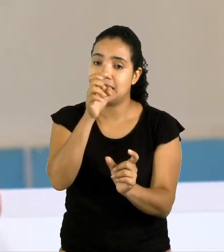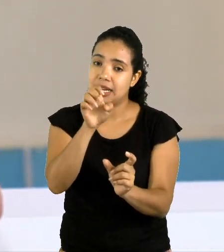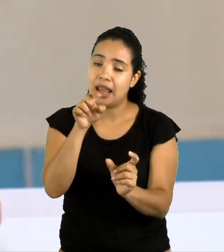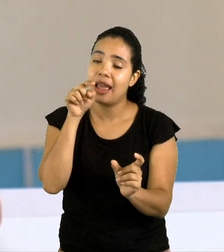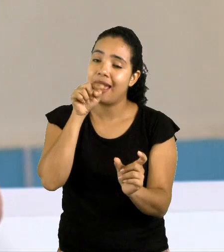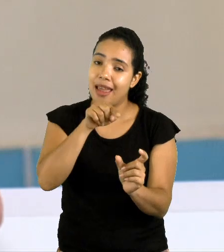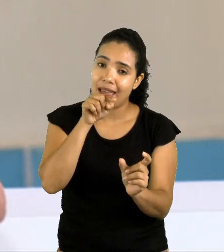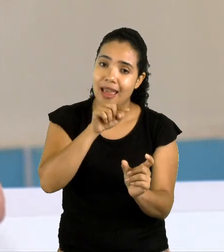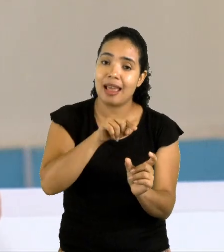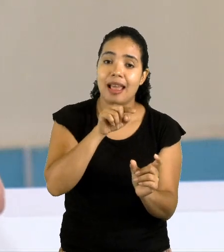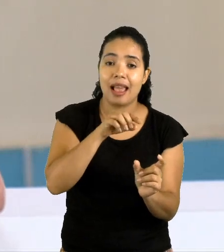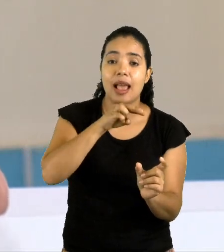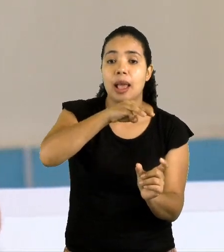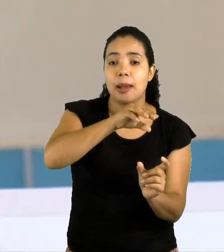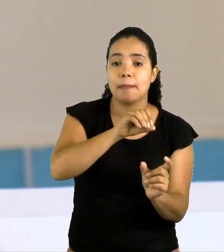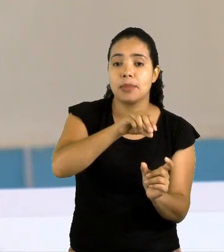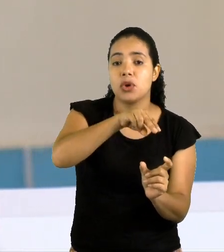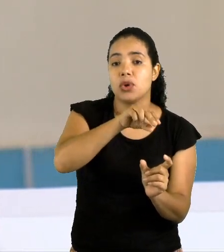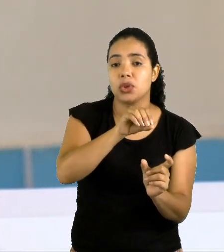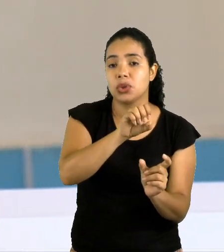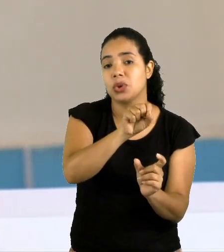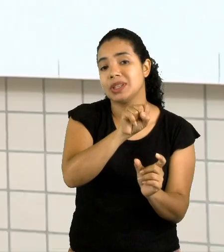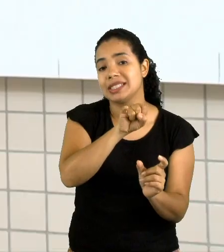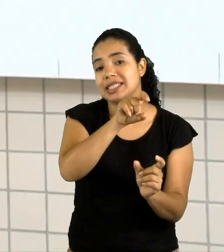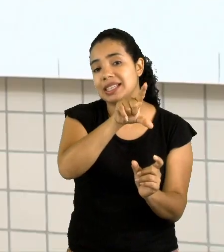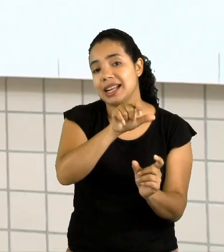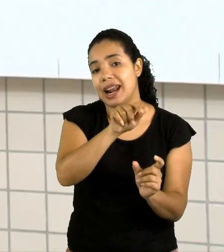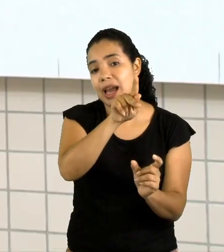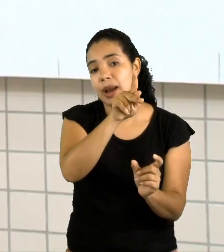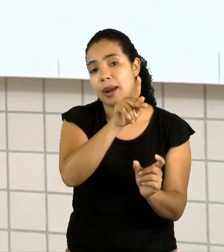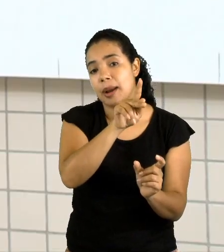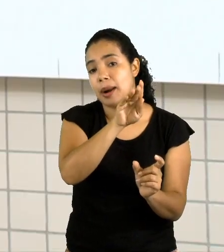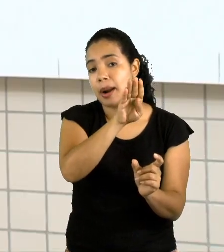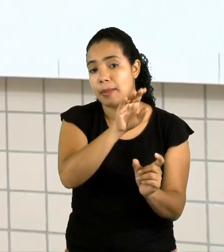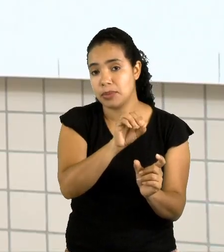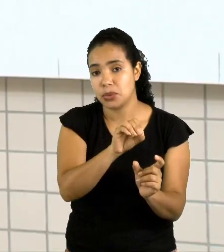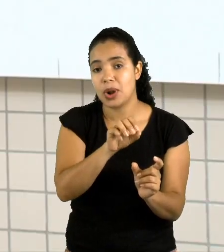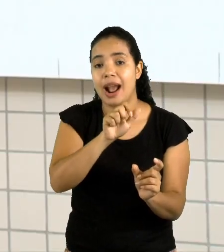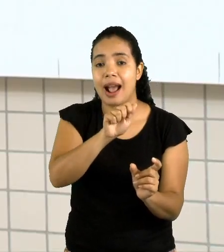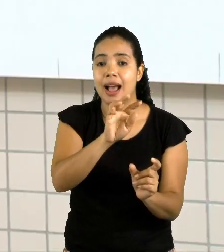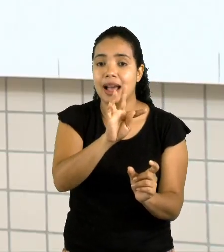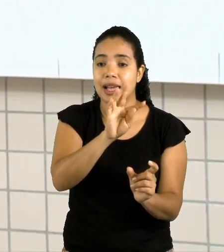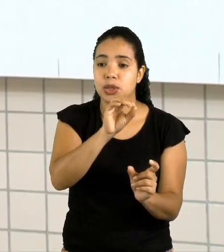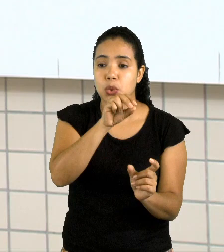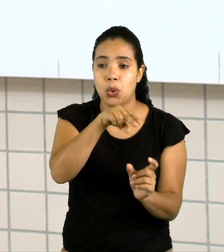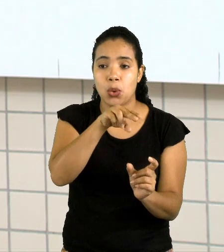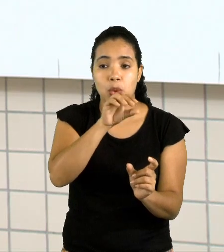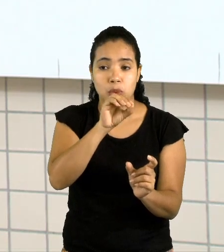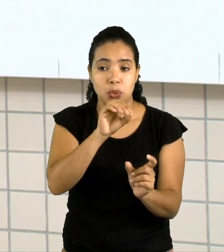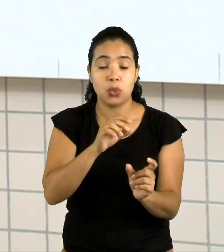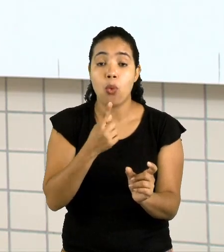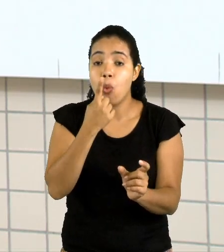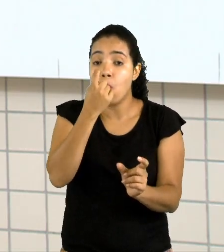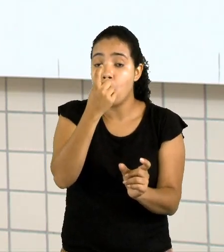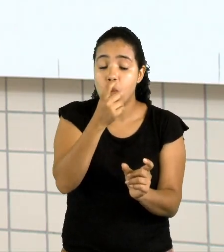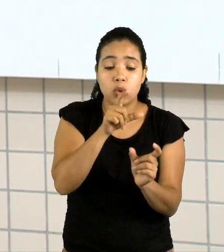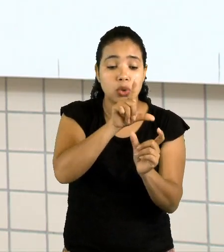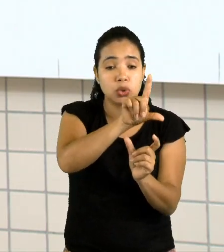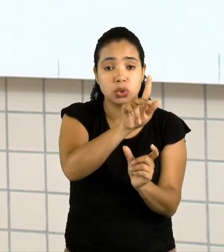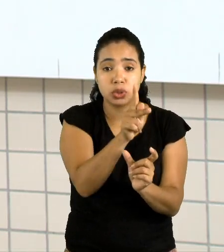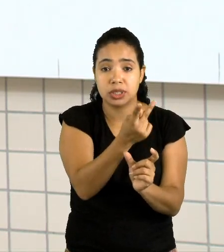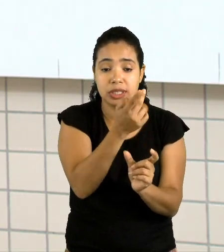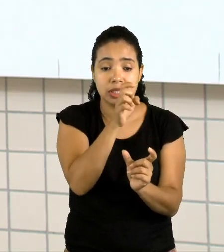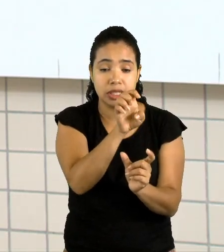deve ser o monossílabo átono. Perfeito, Fava, muito bem. O único aqui, ó,